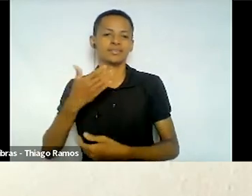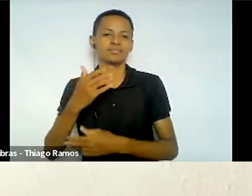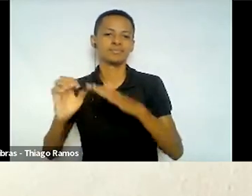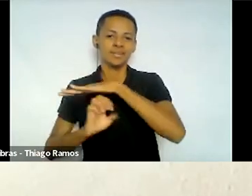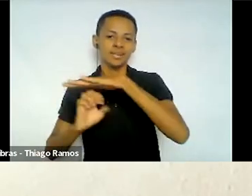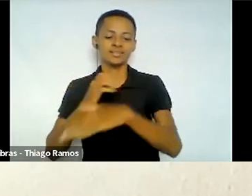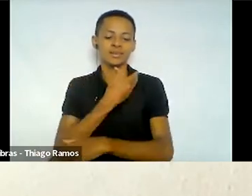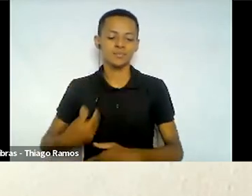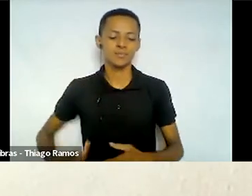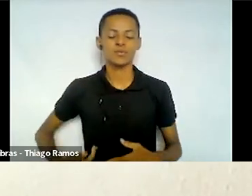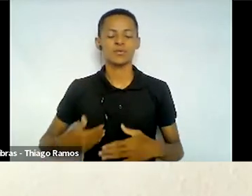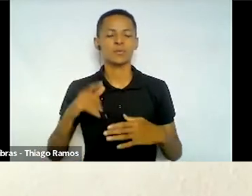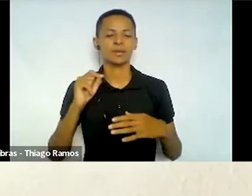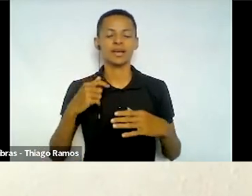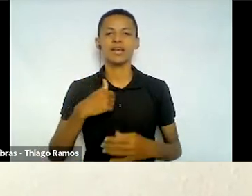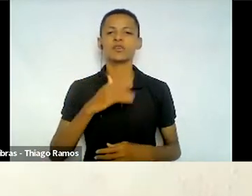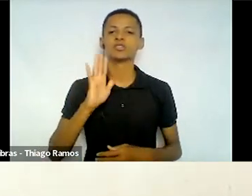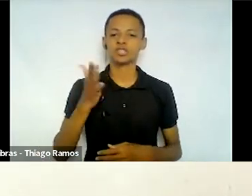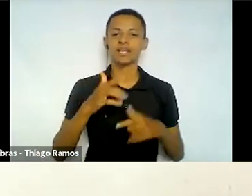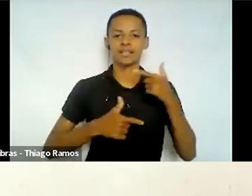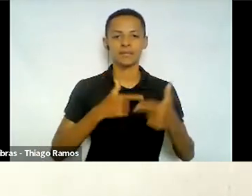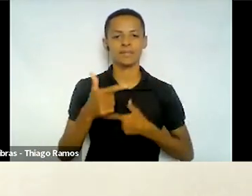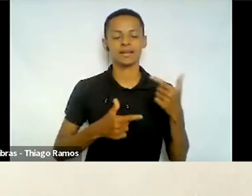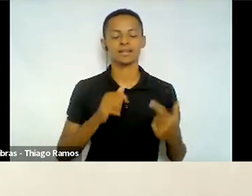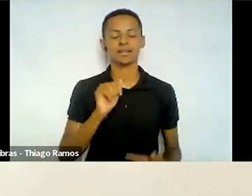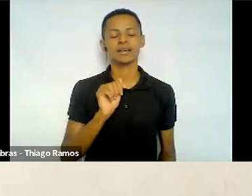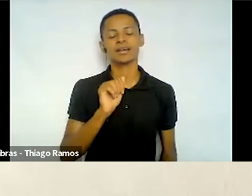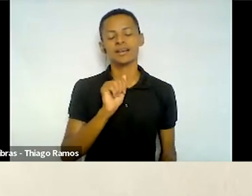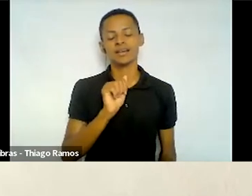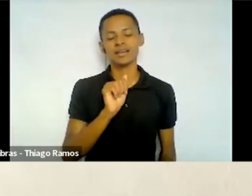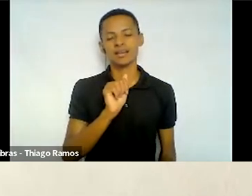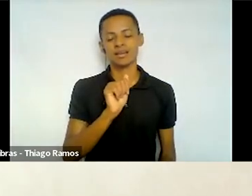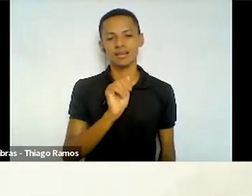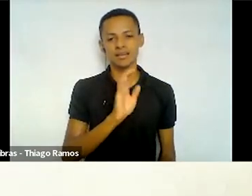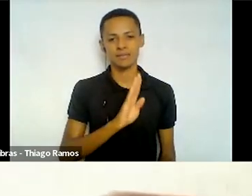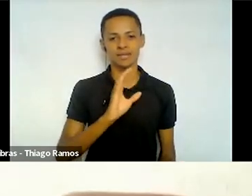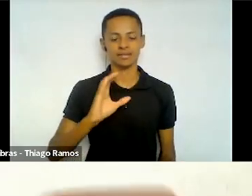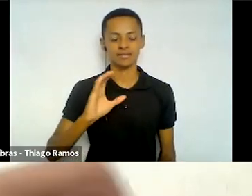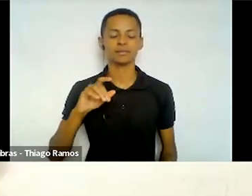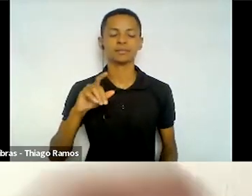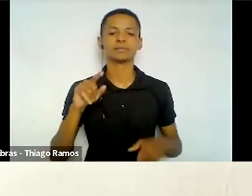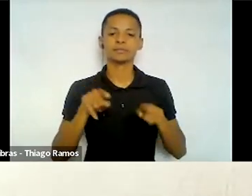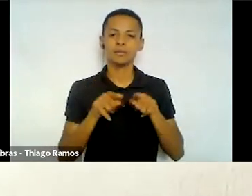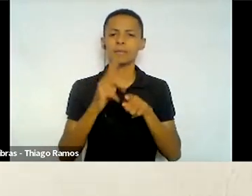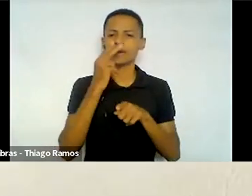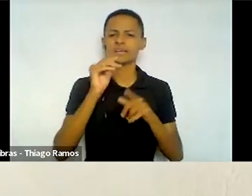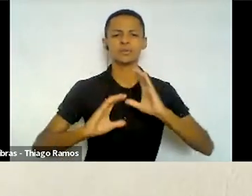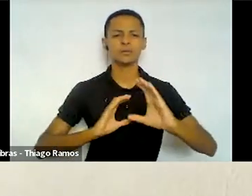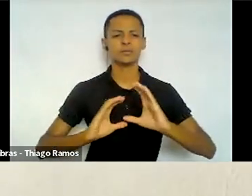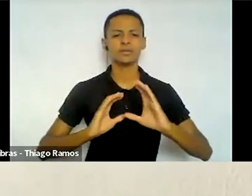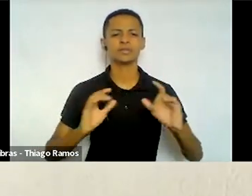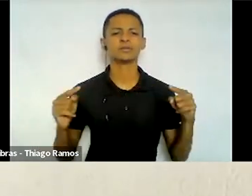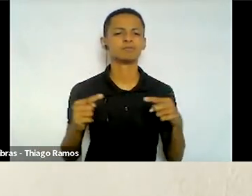Eu trabalhei na EBC e vi o quanto era mais uma comunicação que dialogava com o governo